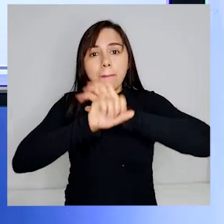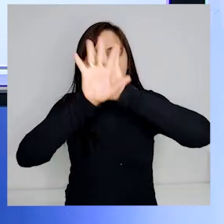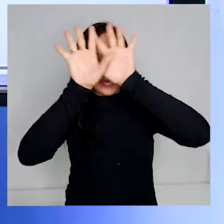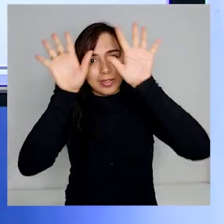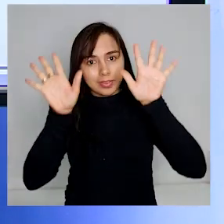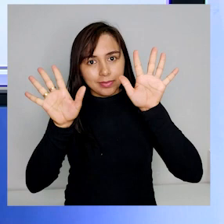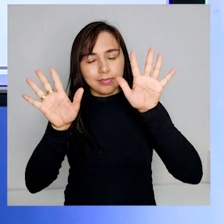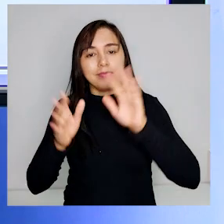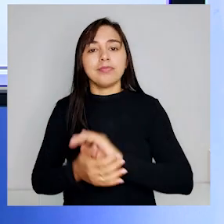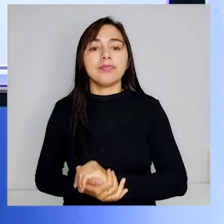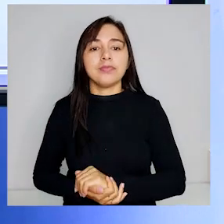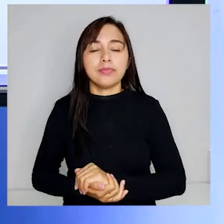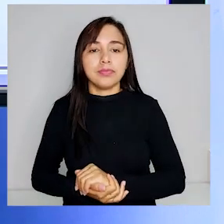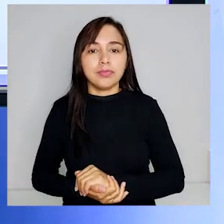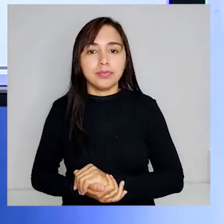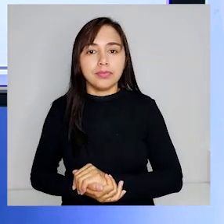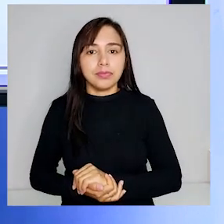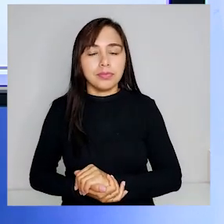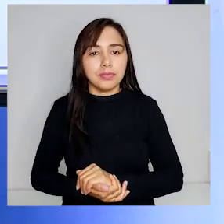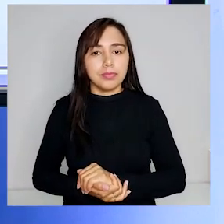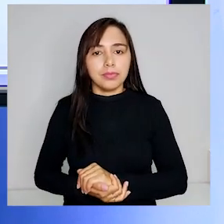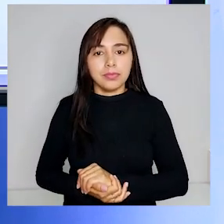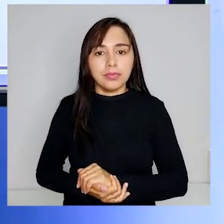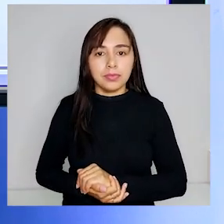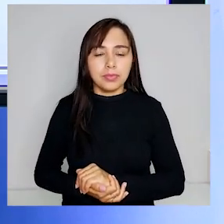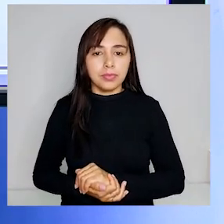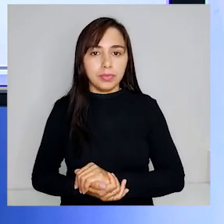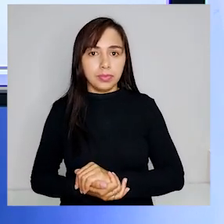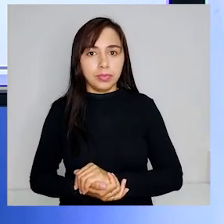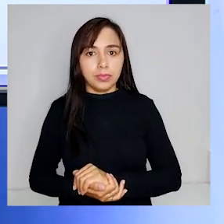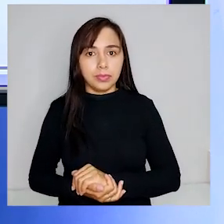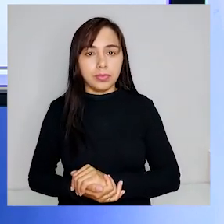raciocínio que queremos usar aqui para resolver essa questão.